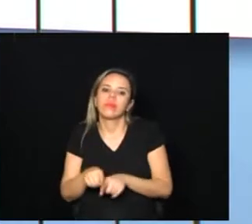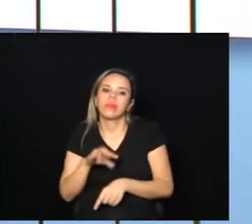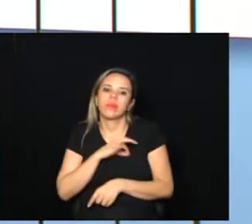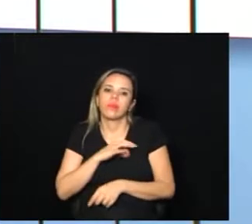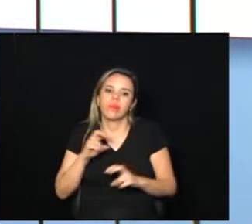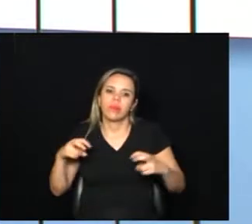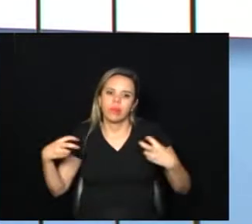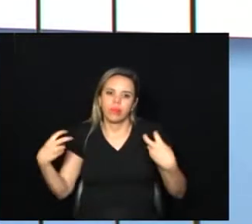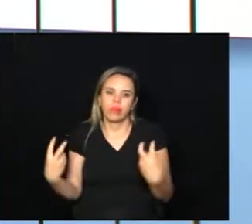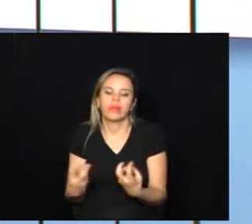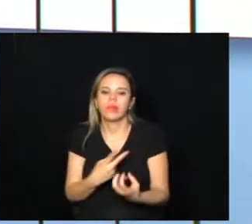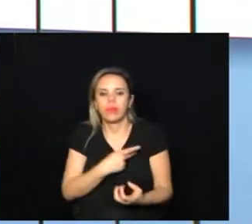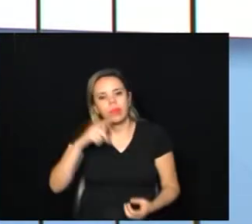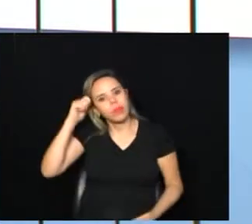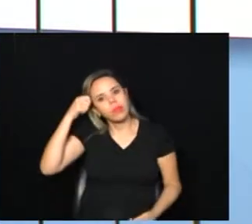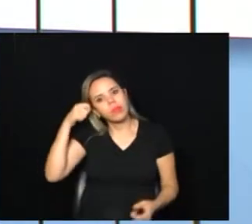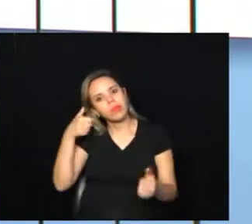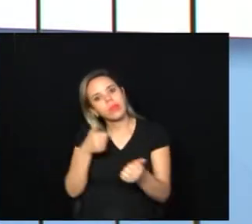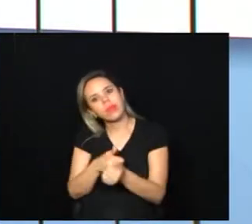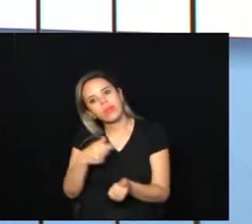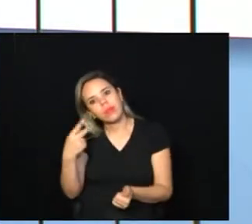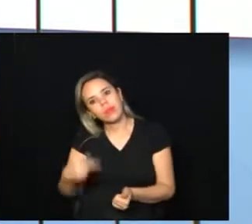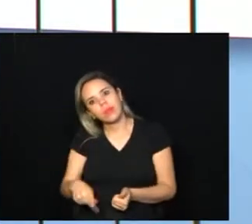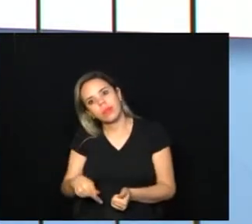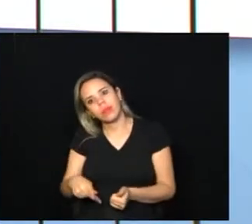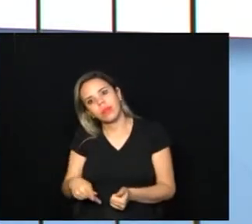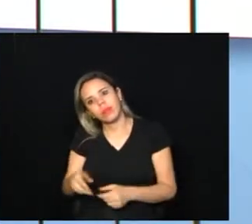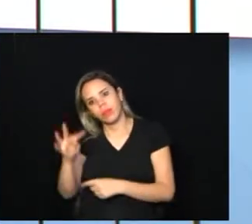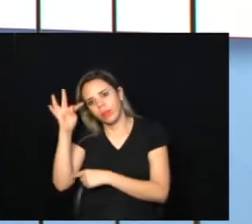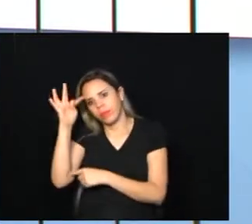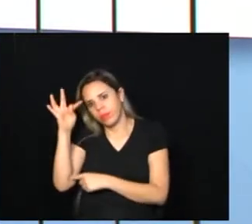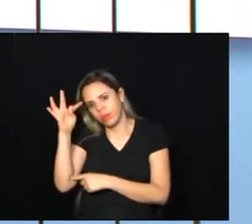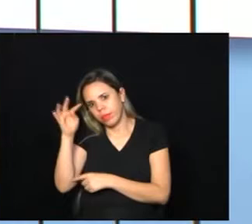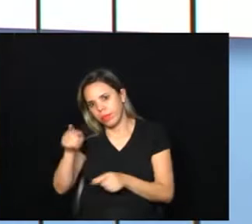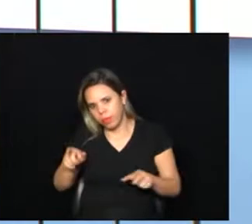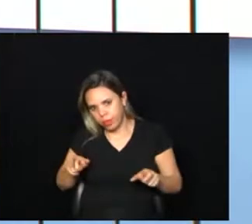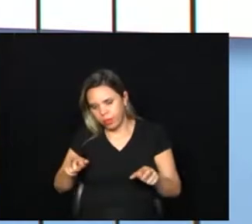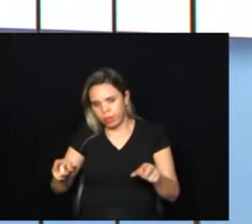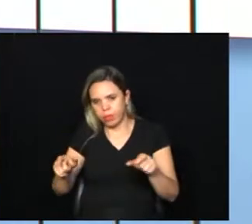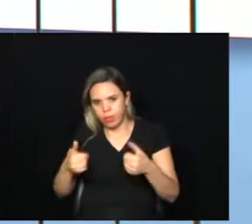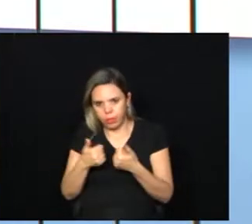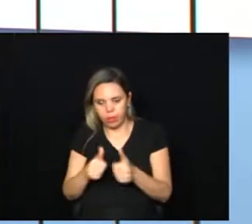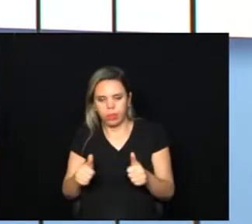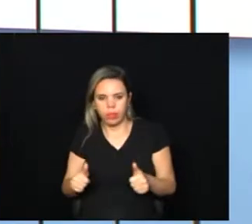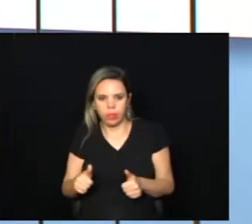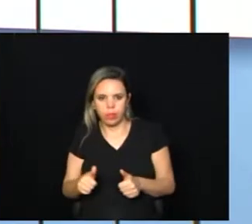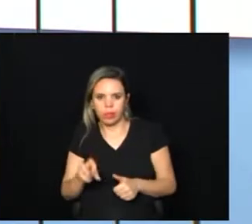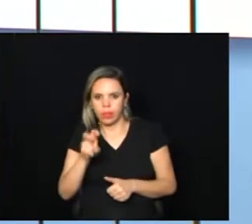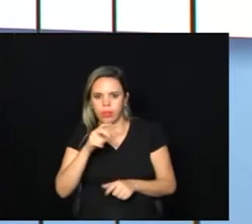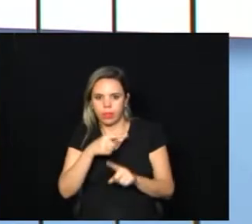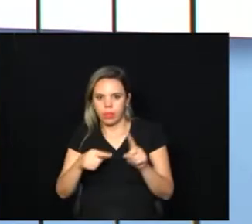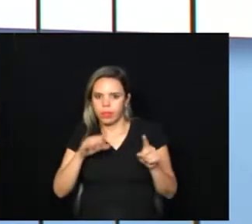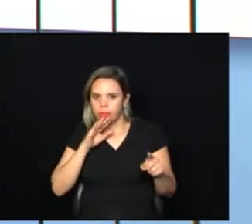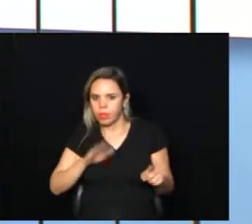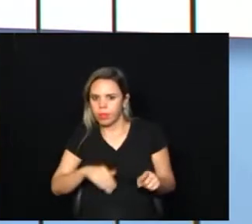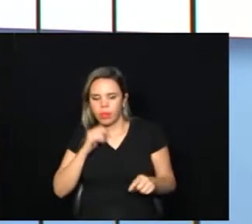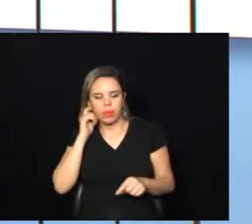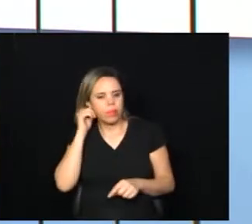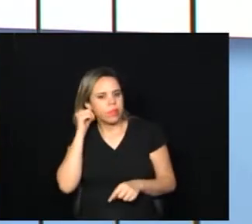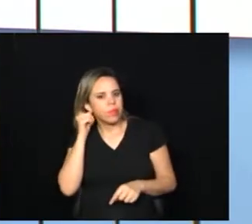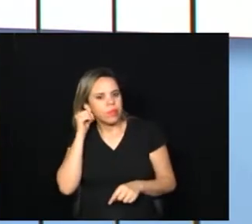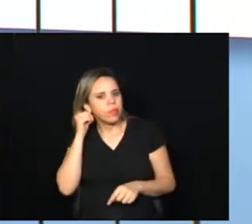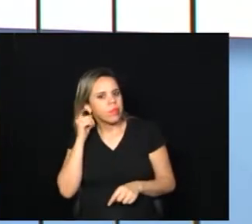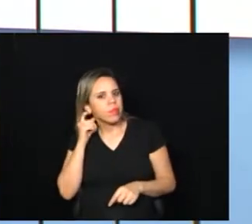estádio Moisés Lucarelli, quanto próximo a terminais, corredores de ônibus, a partir das 5h30 da tarde e